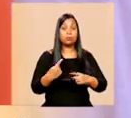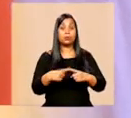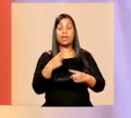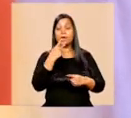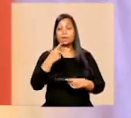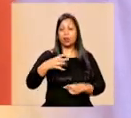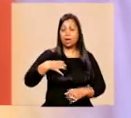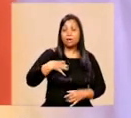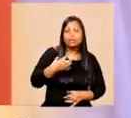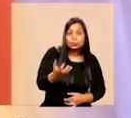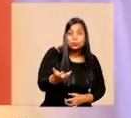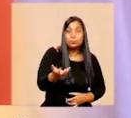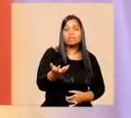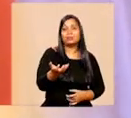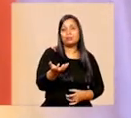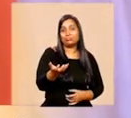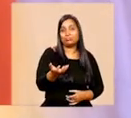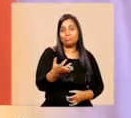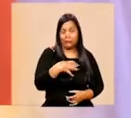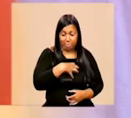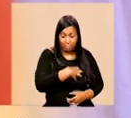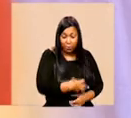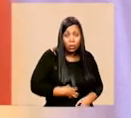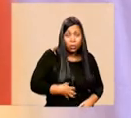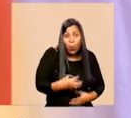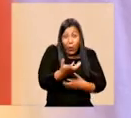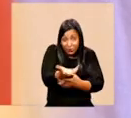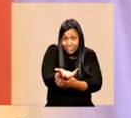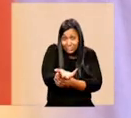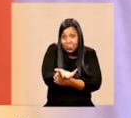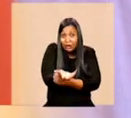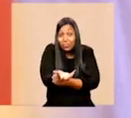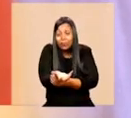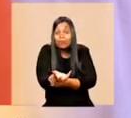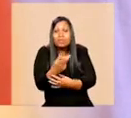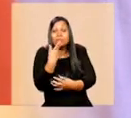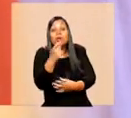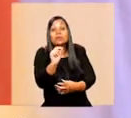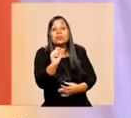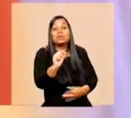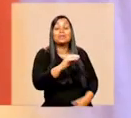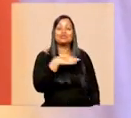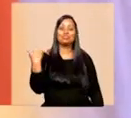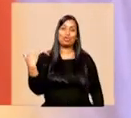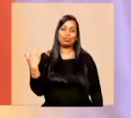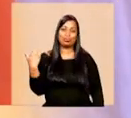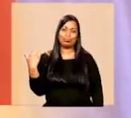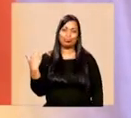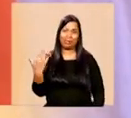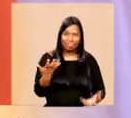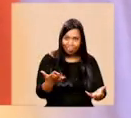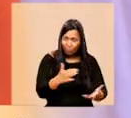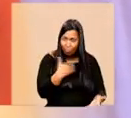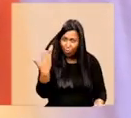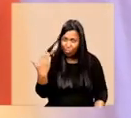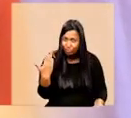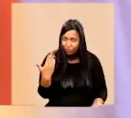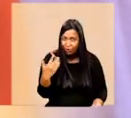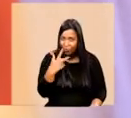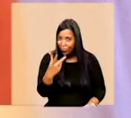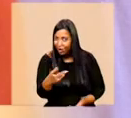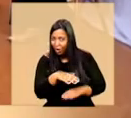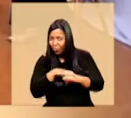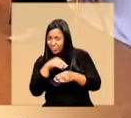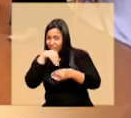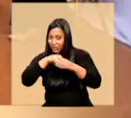Porque falar de doação, que também é entendido, né? Se falar de doação, se fala de morte. E quem é aqui que quer falar de